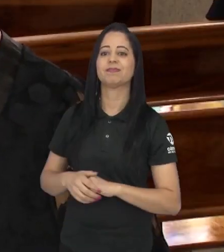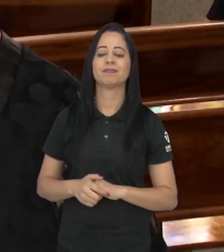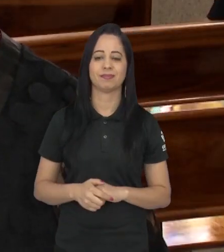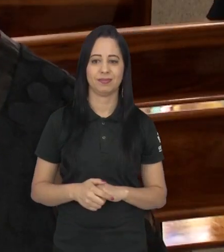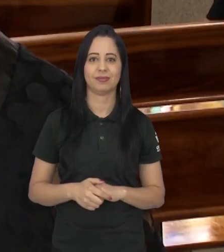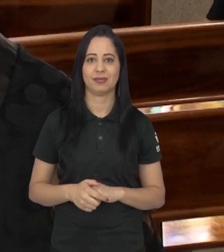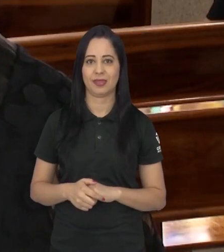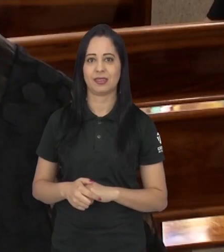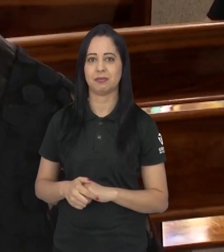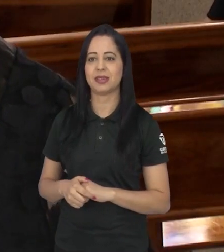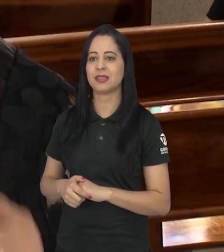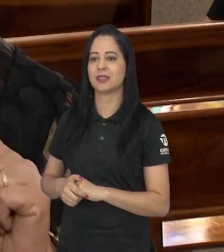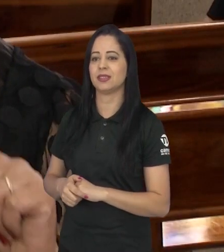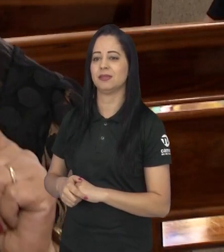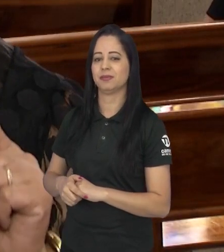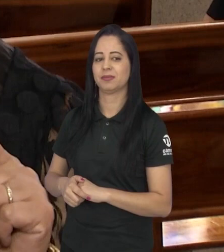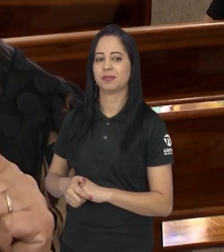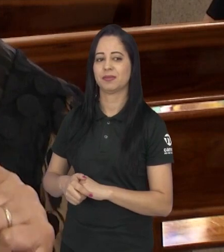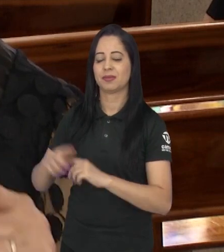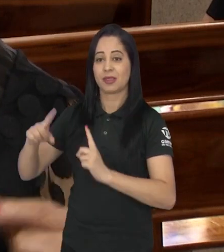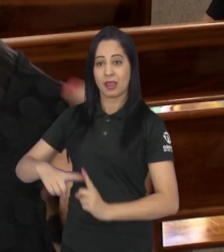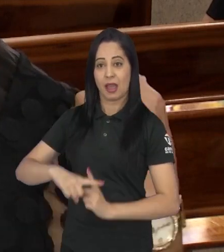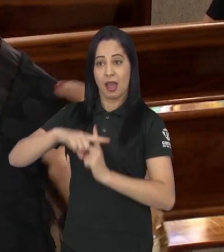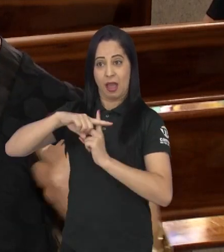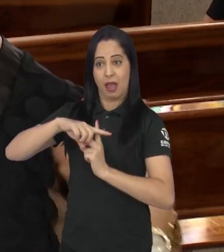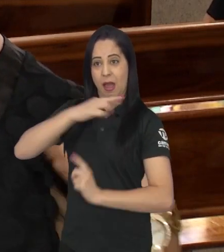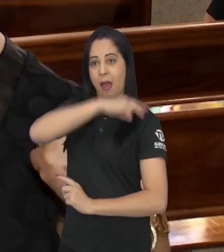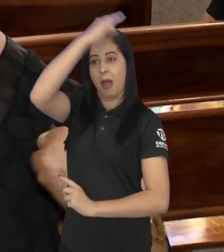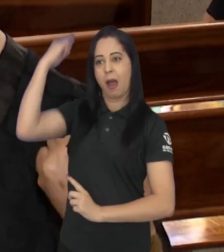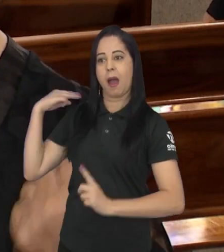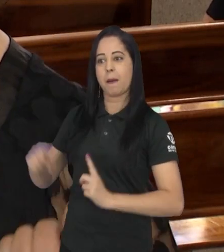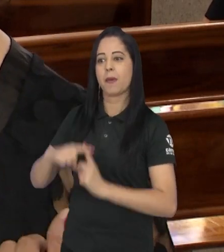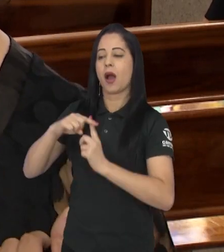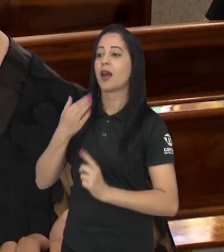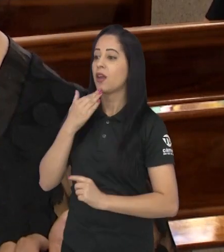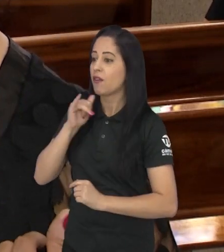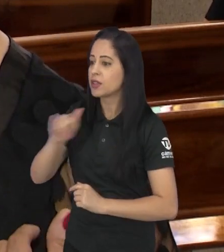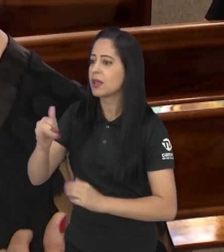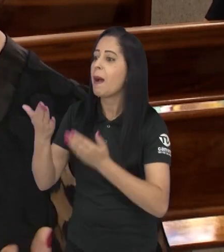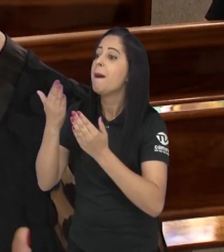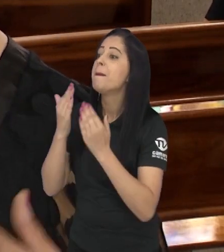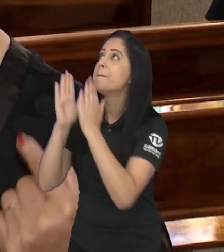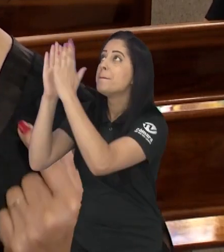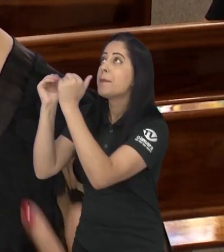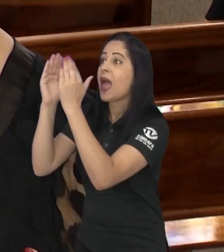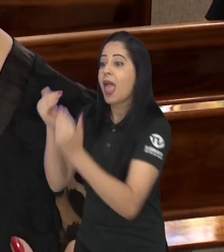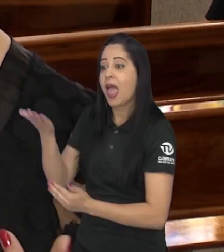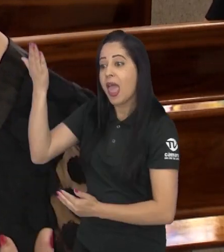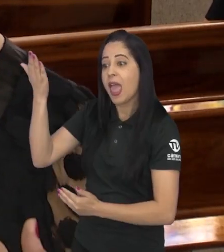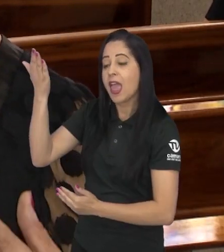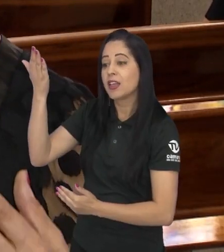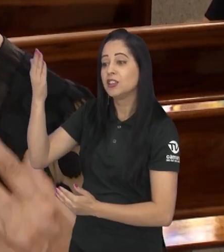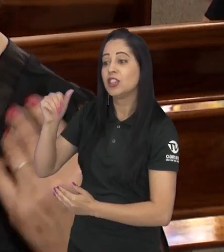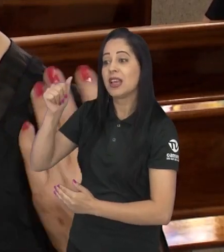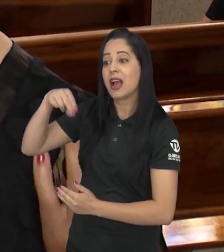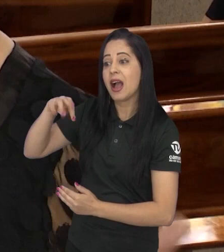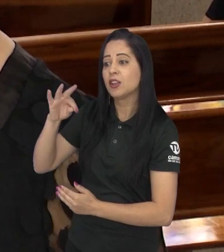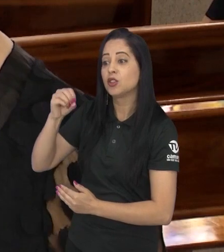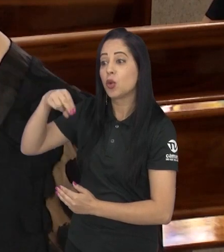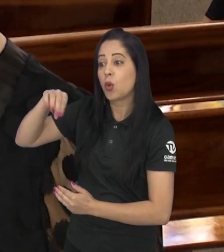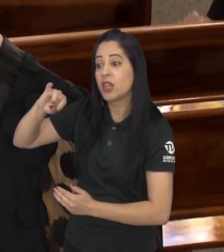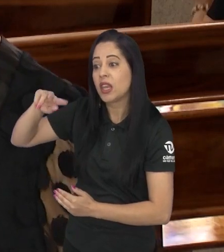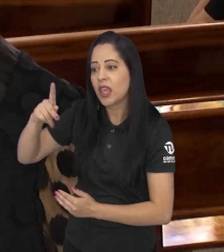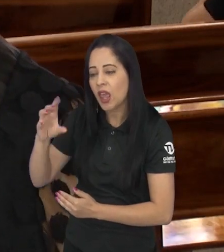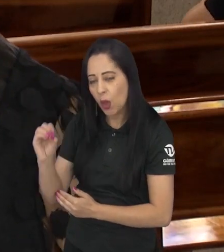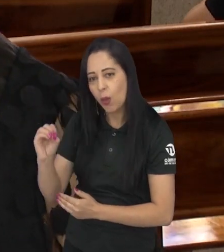madre falava muito, reza para Antoninho, para fechar seu buraquinho do pulmão, ele vai te ajudar, porque aí ela contava a